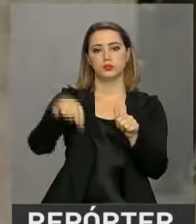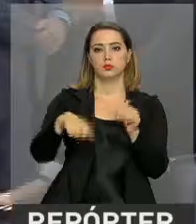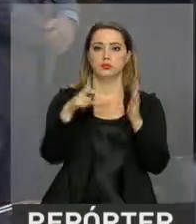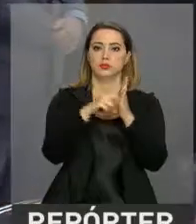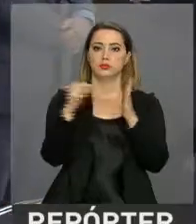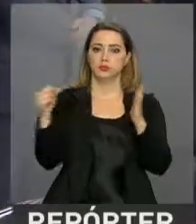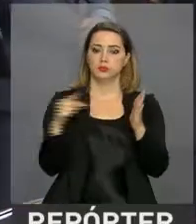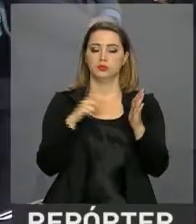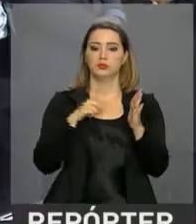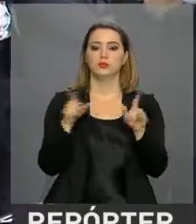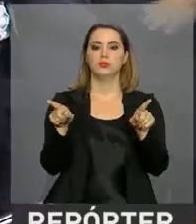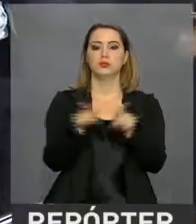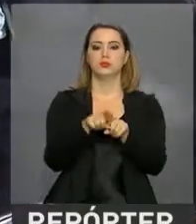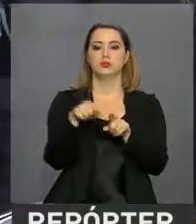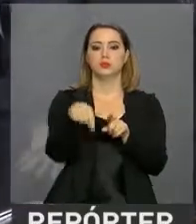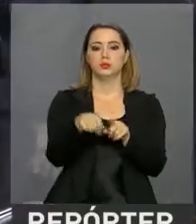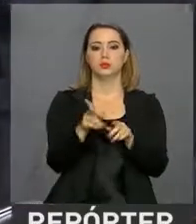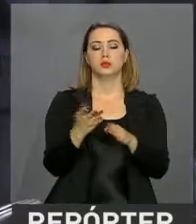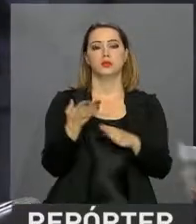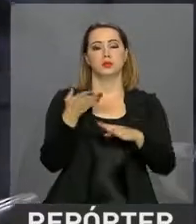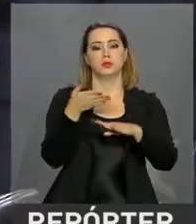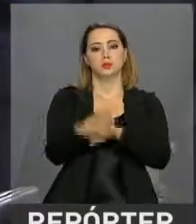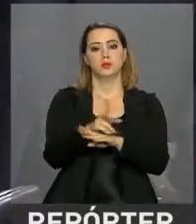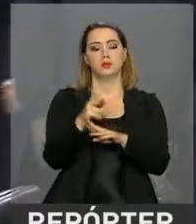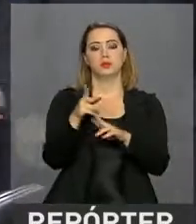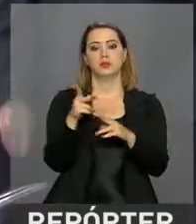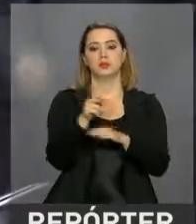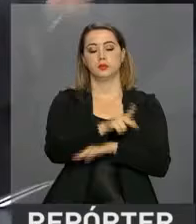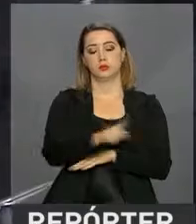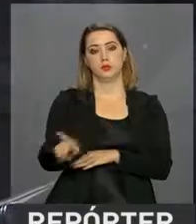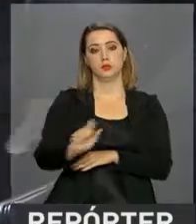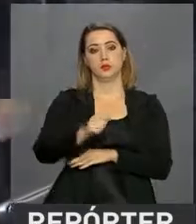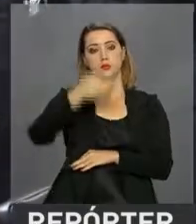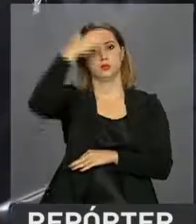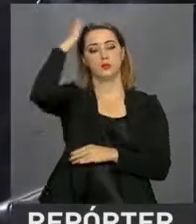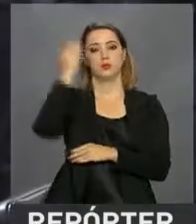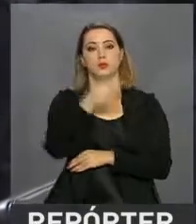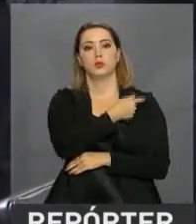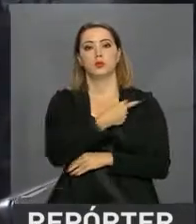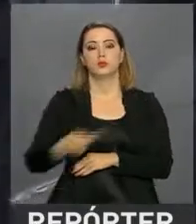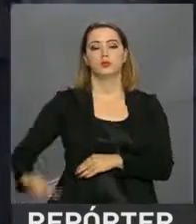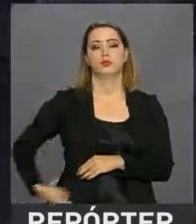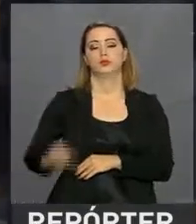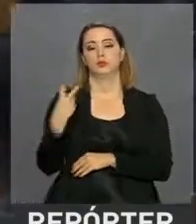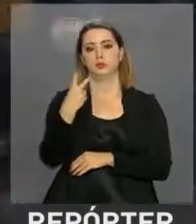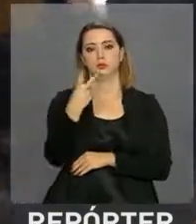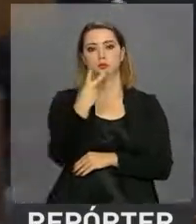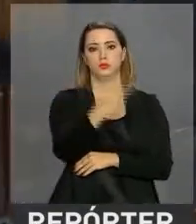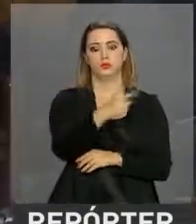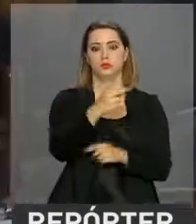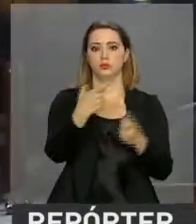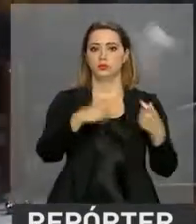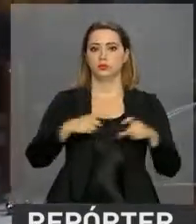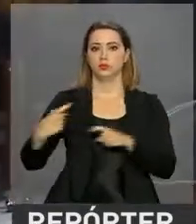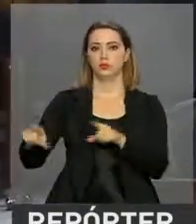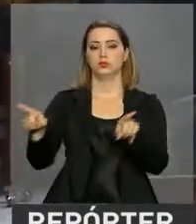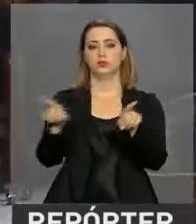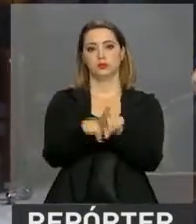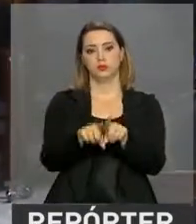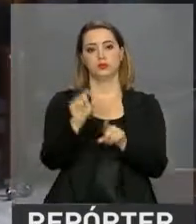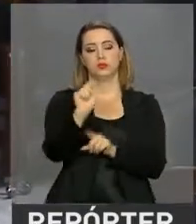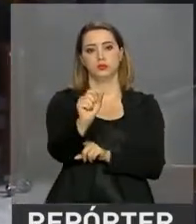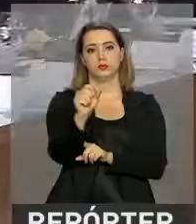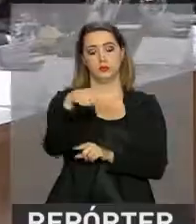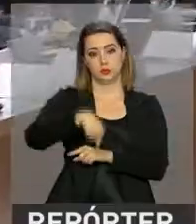para contar também com a participação do presidente Michel Temer. Participam desse encontro governadores de 22 estados e do Distrito Federal. A pauta,